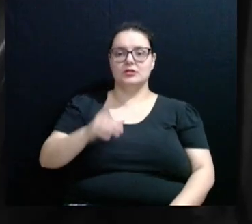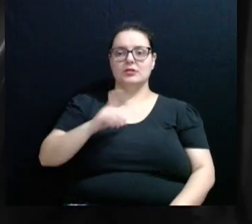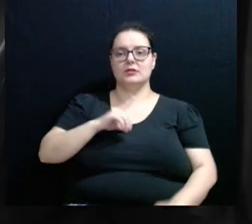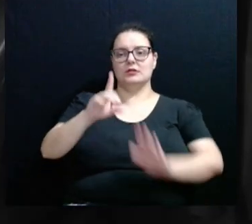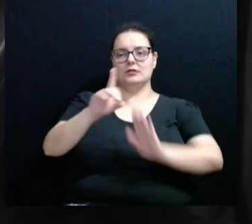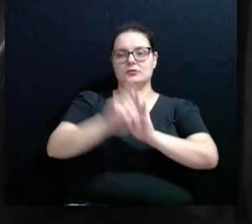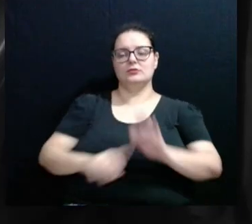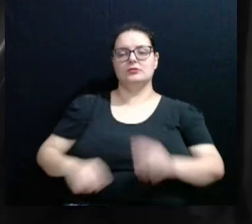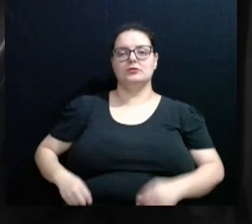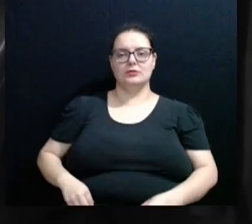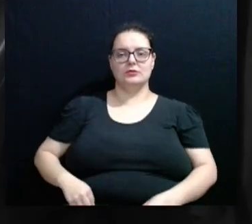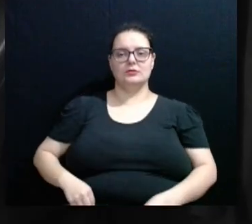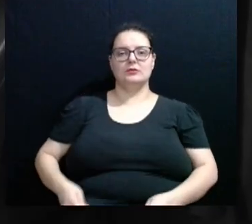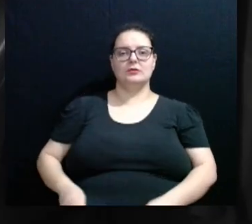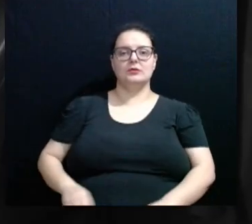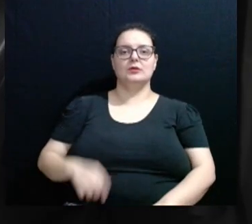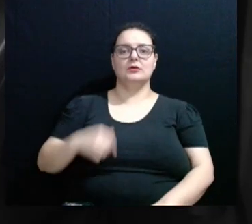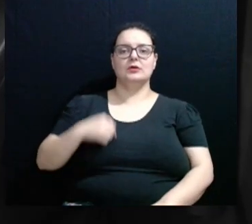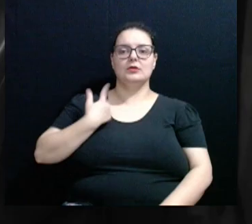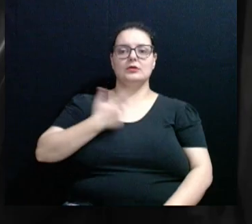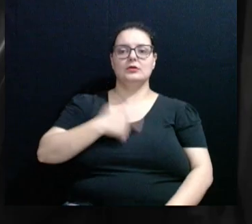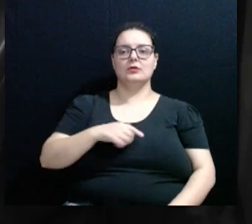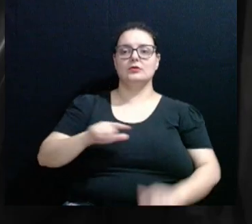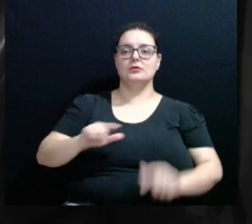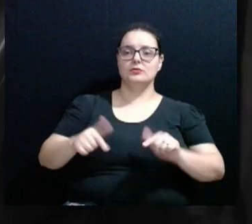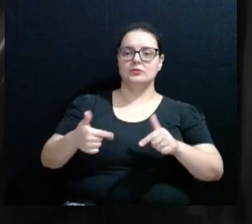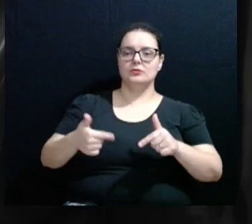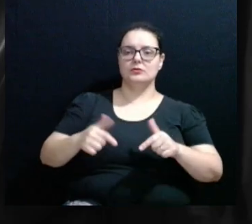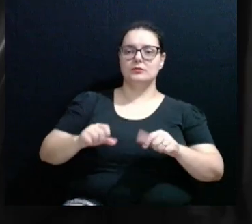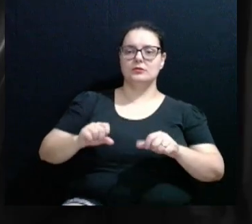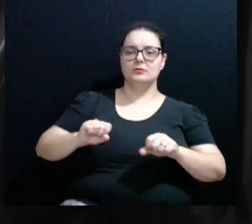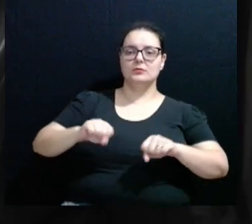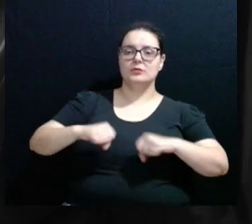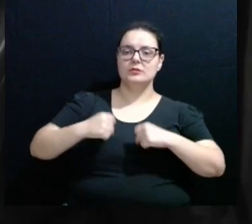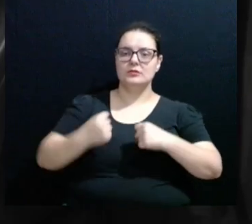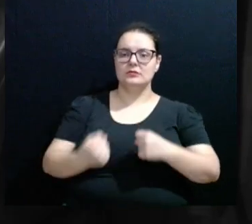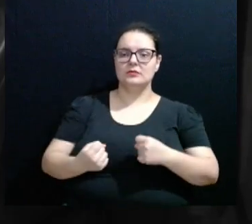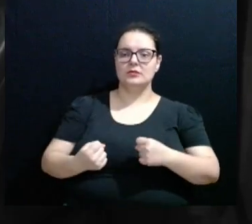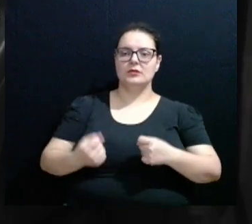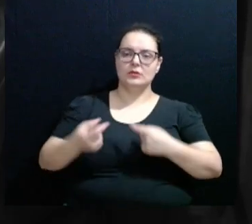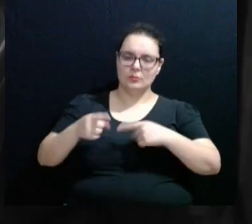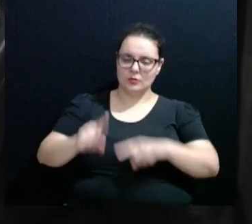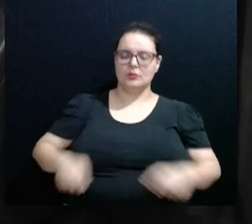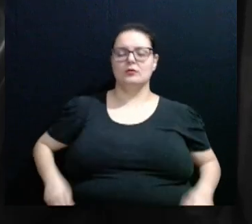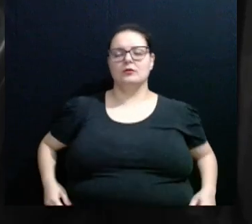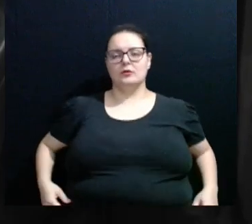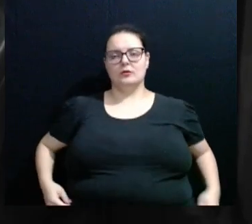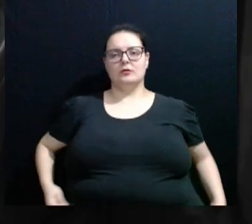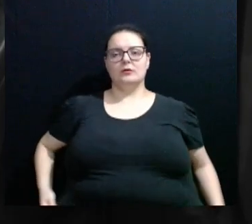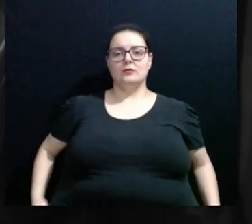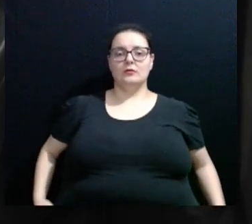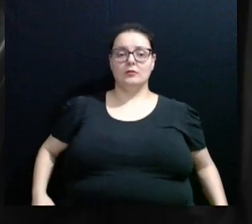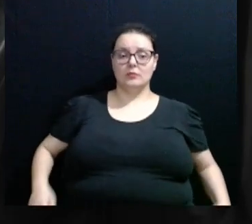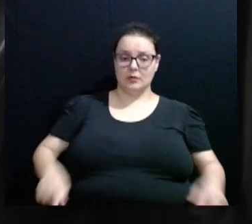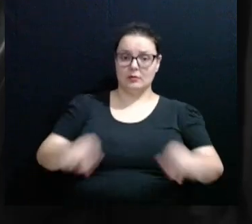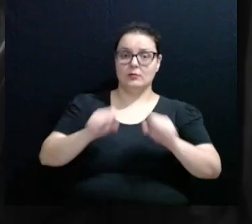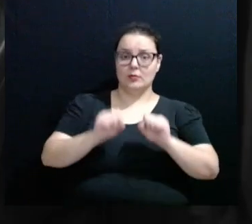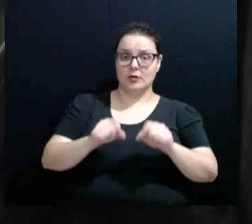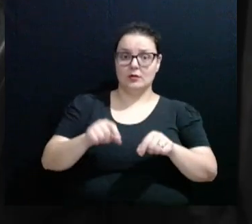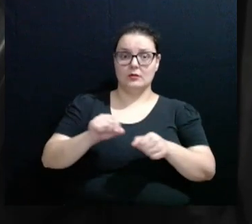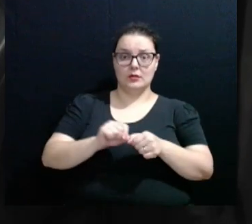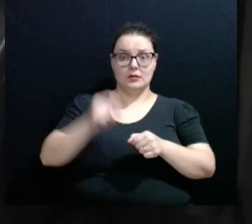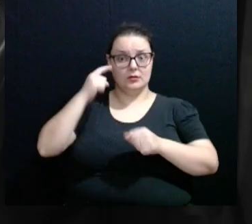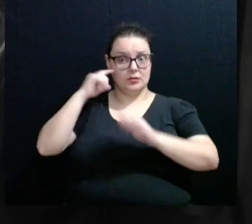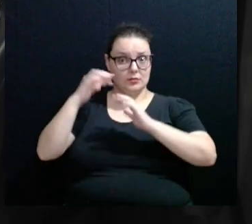e a gente luta e defende e provoca para que a gente possa fazer essa reflexão e coloque em prática as